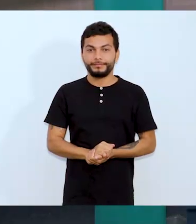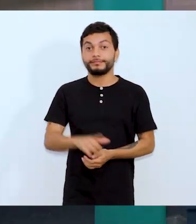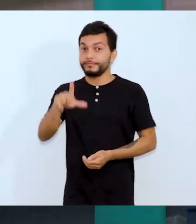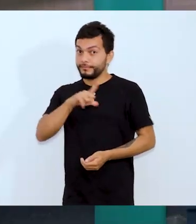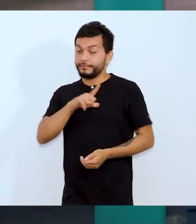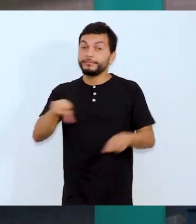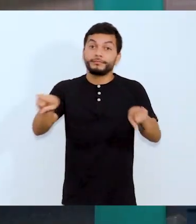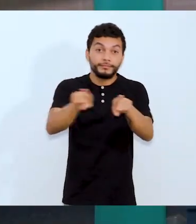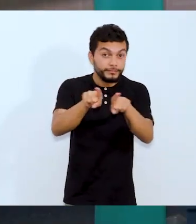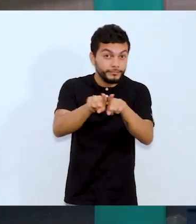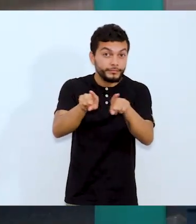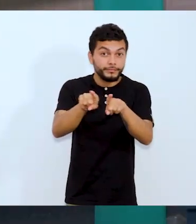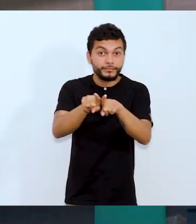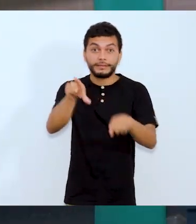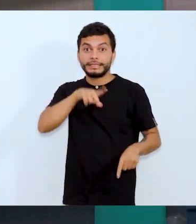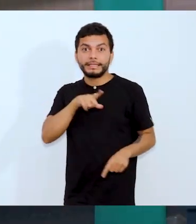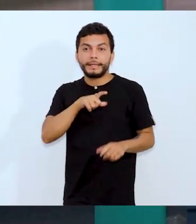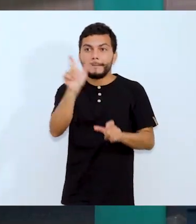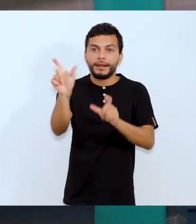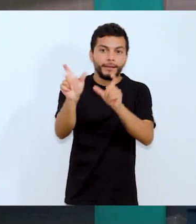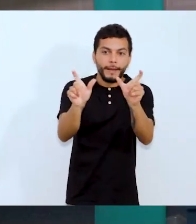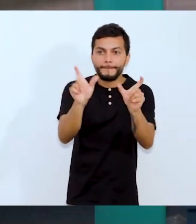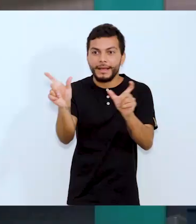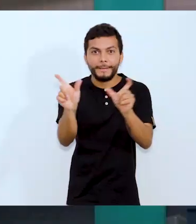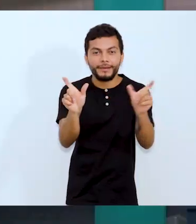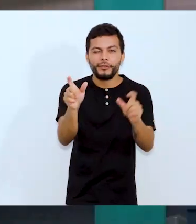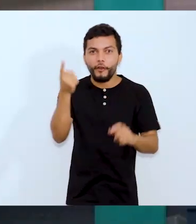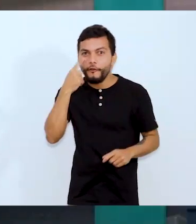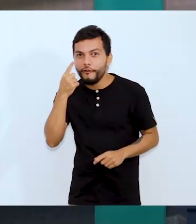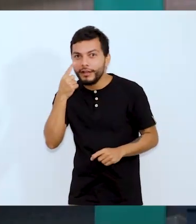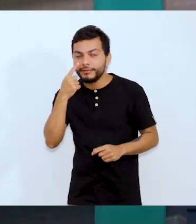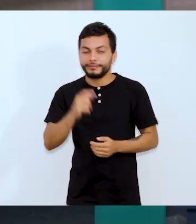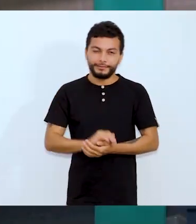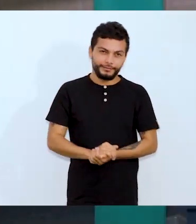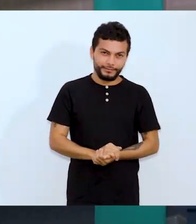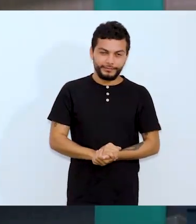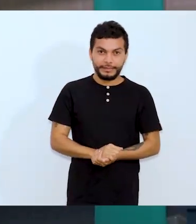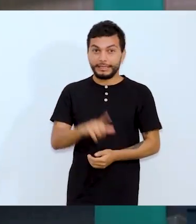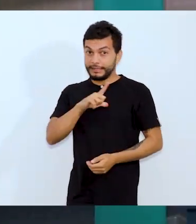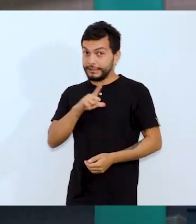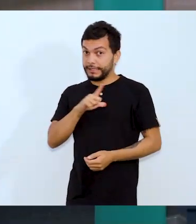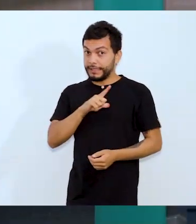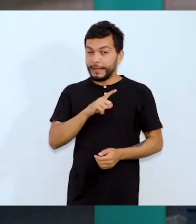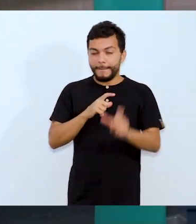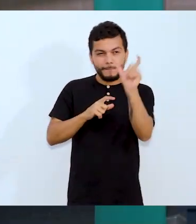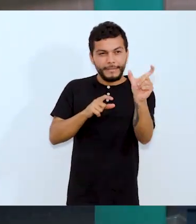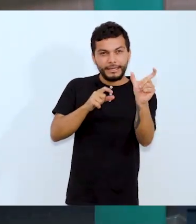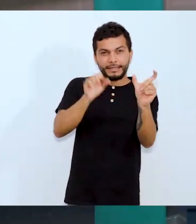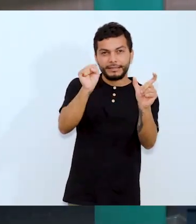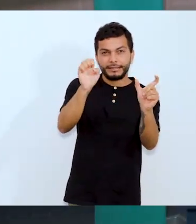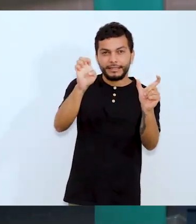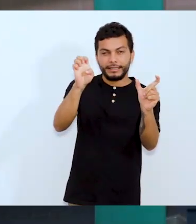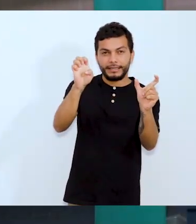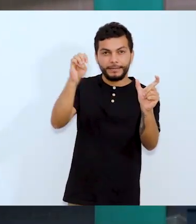Temos aí também um jogo de palavras. Observem, nós temos aqui a palavra